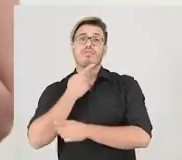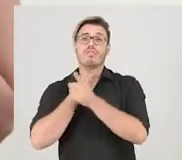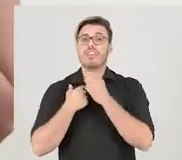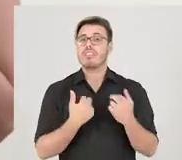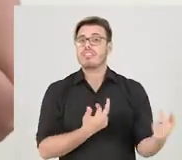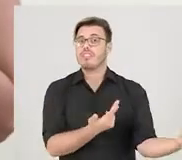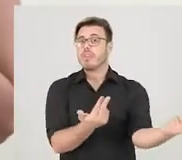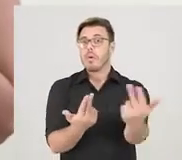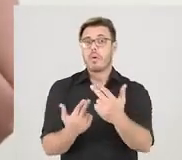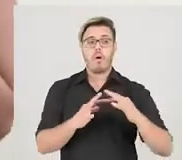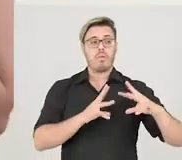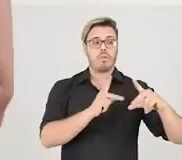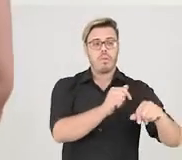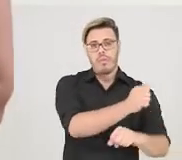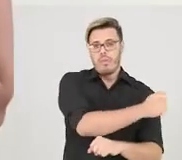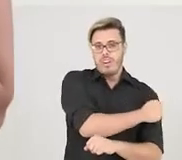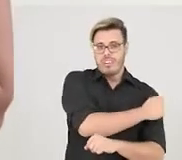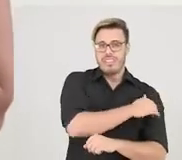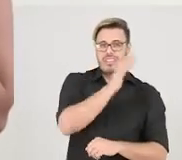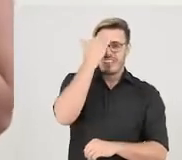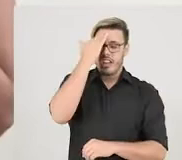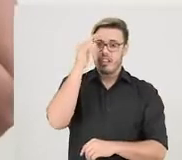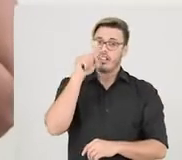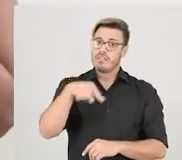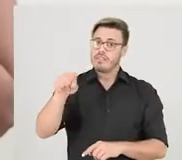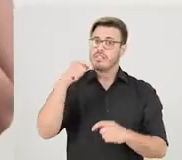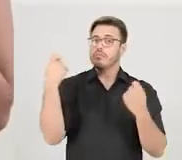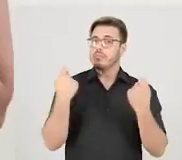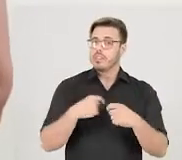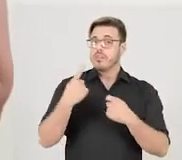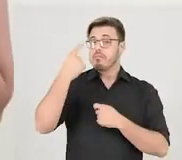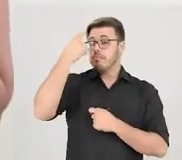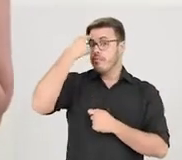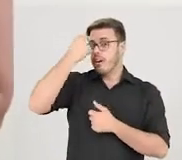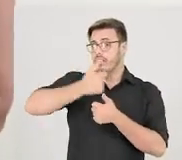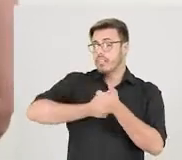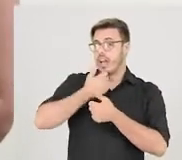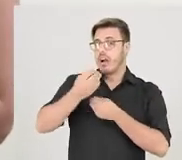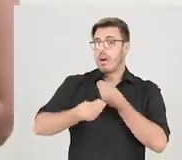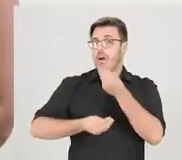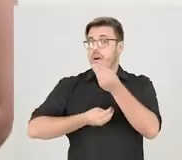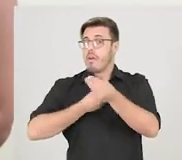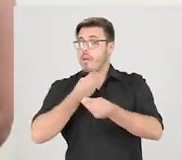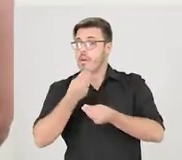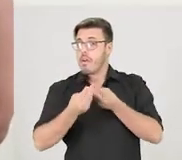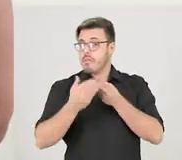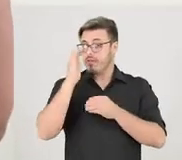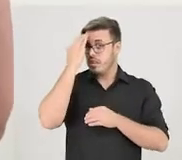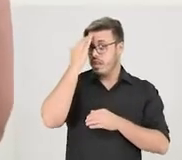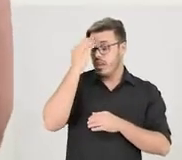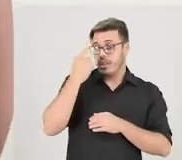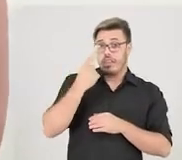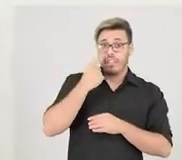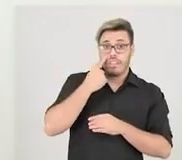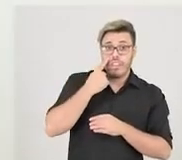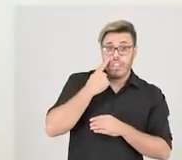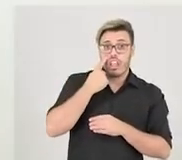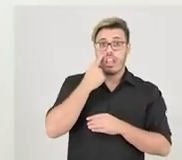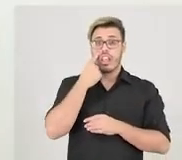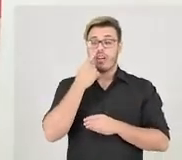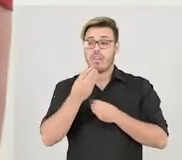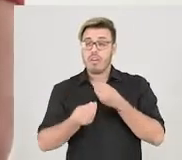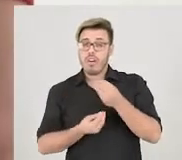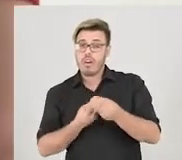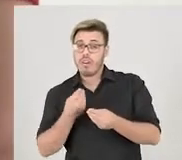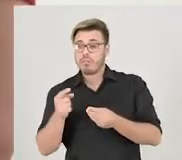atividades ao nível deles, ao nível dos colegas, para que isso não cause constrangimento, ok?